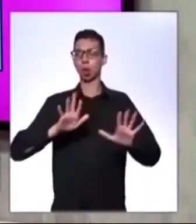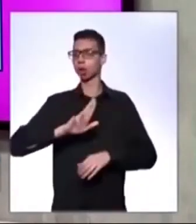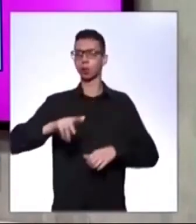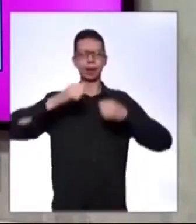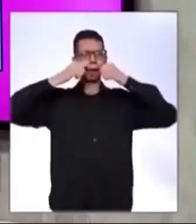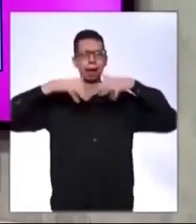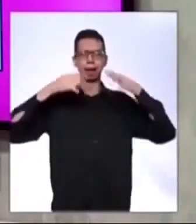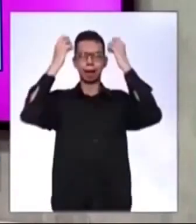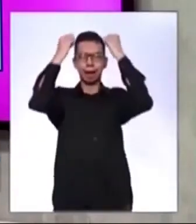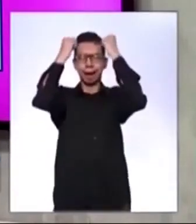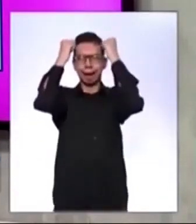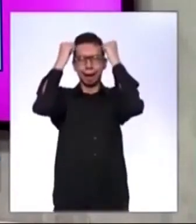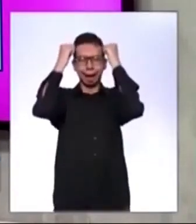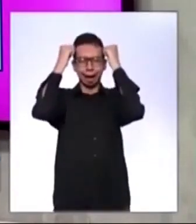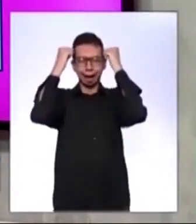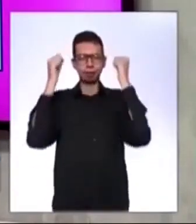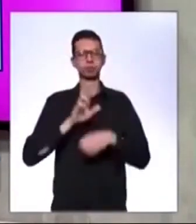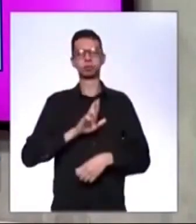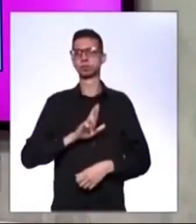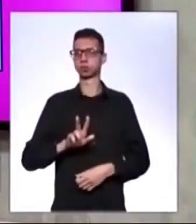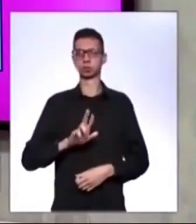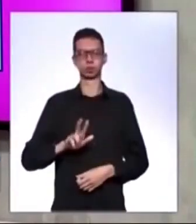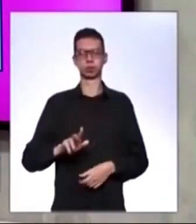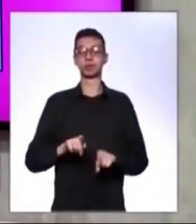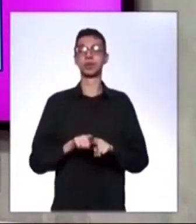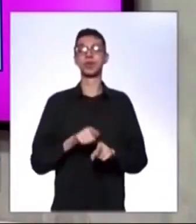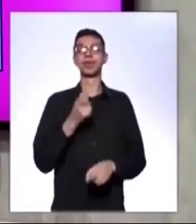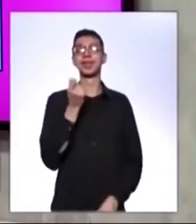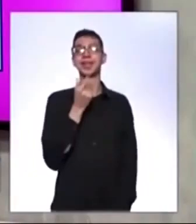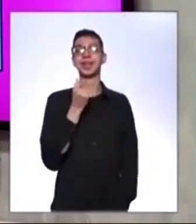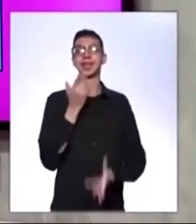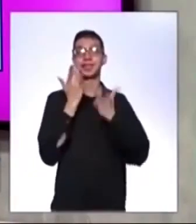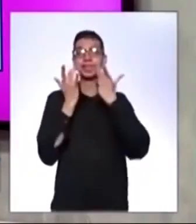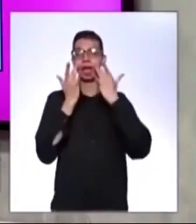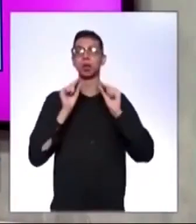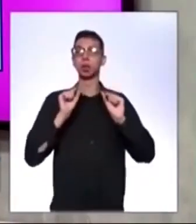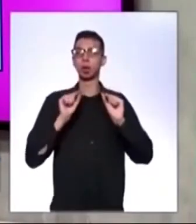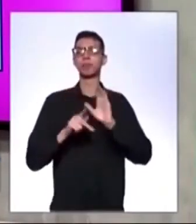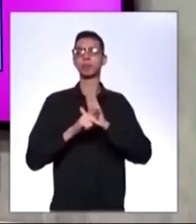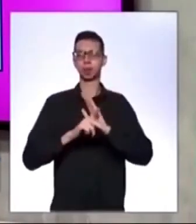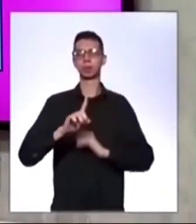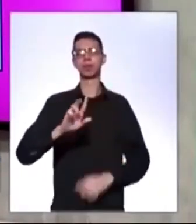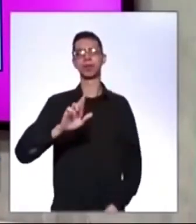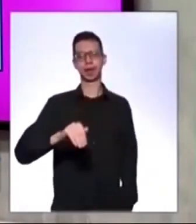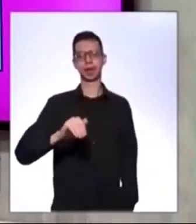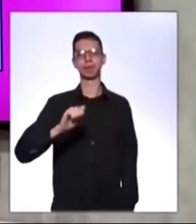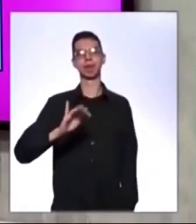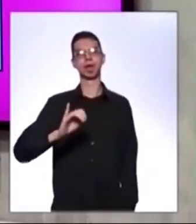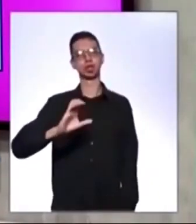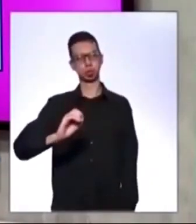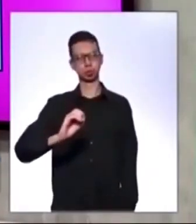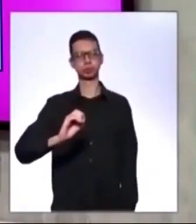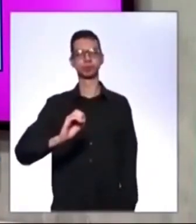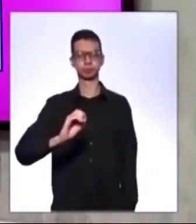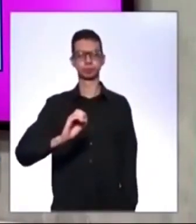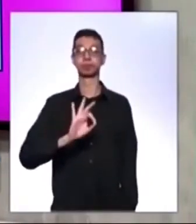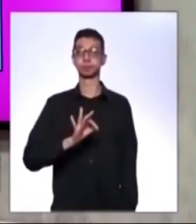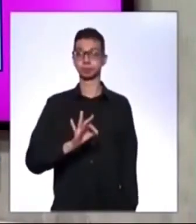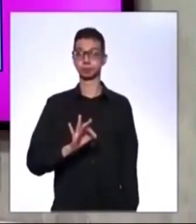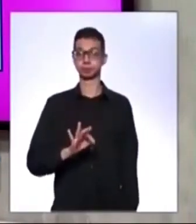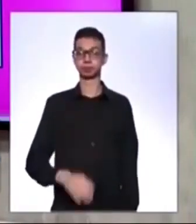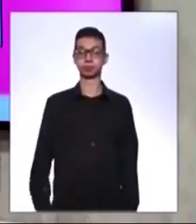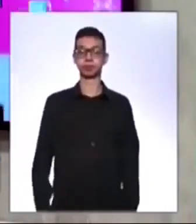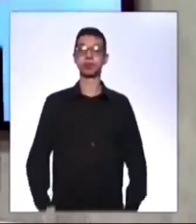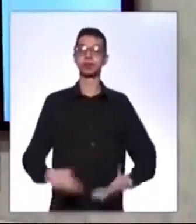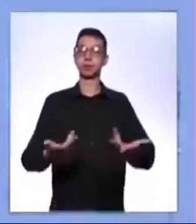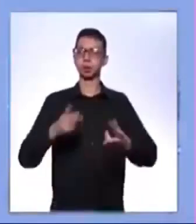arrancar cabelo. Comédias no teatro também são do gênero dramático. Porque quem escreve teatro é chamado de dramaturgo. Tá bom? Então dá